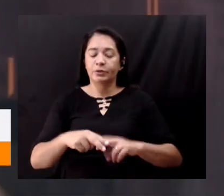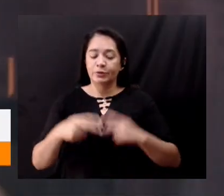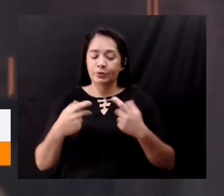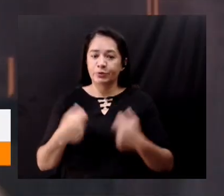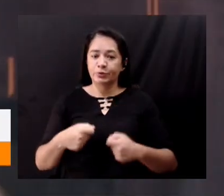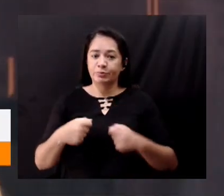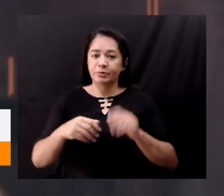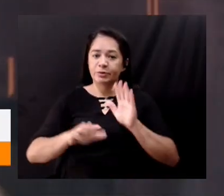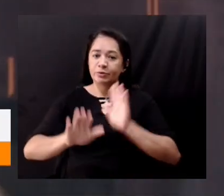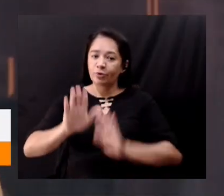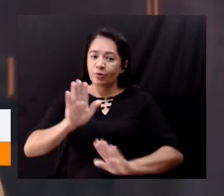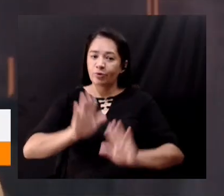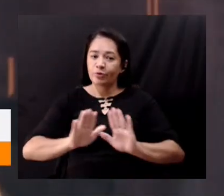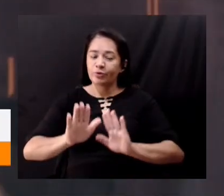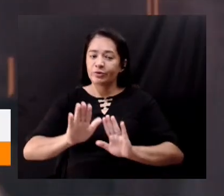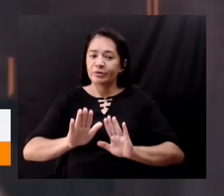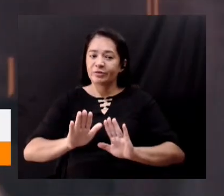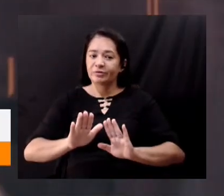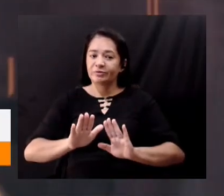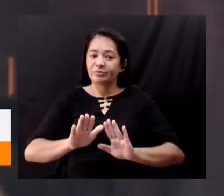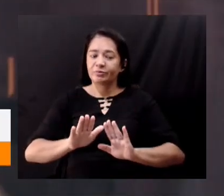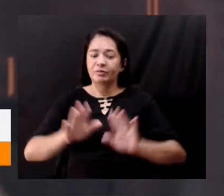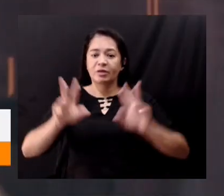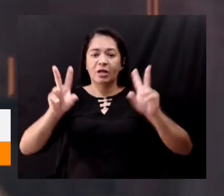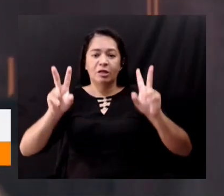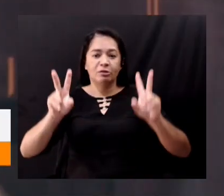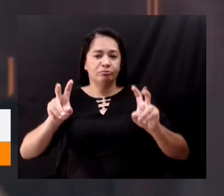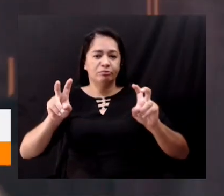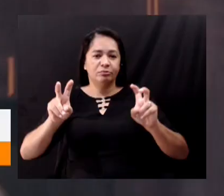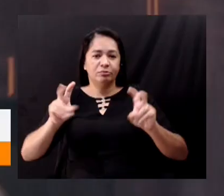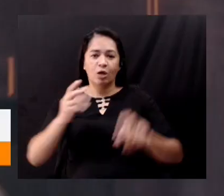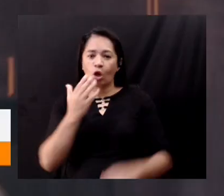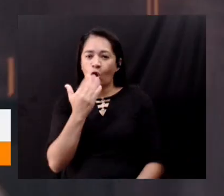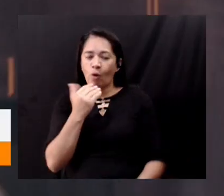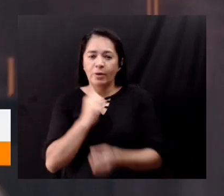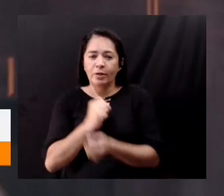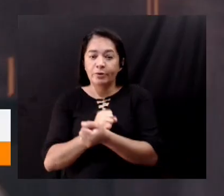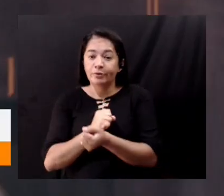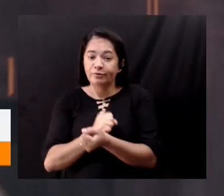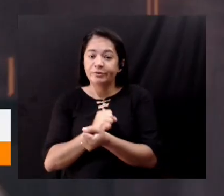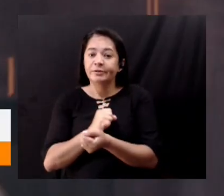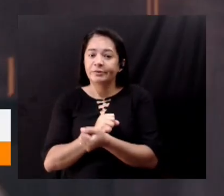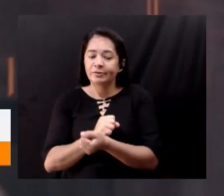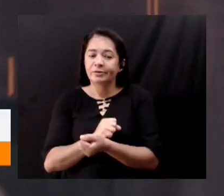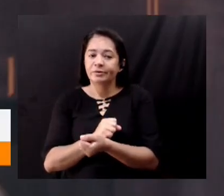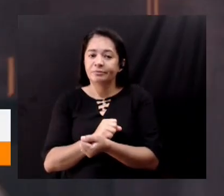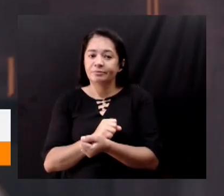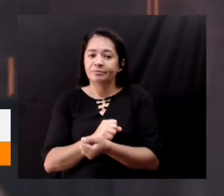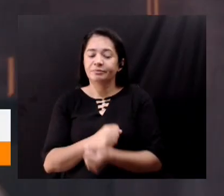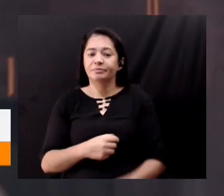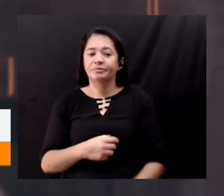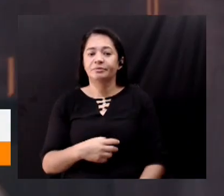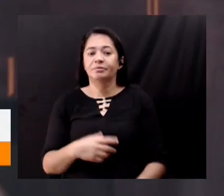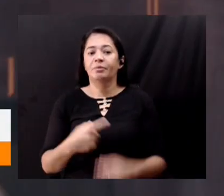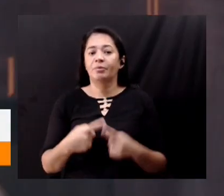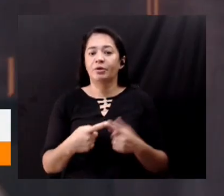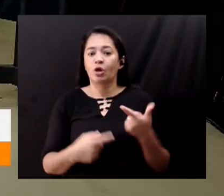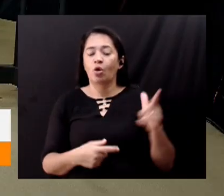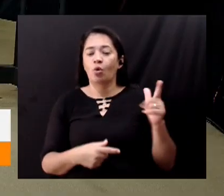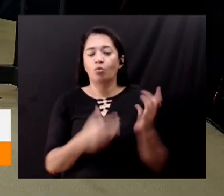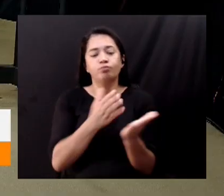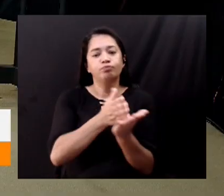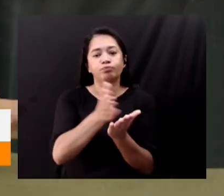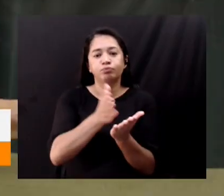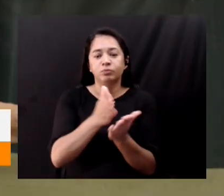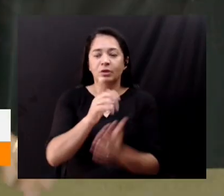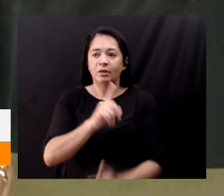com esse termo de que alimento vicia, né? Porque tem outras linhas aí pra gente pensar um pouquinho sobre isso.